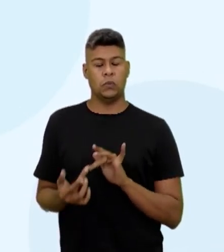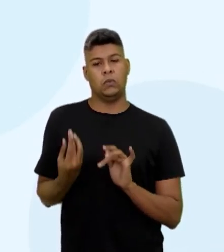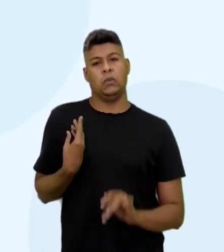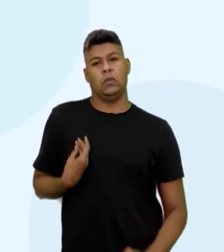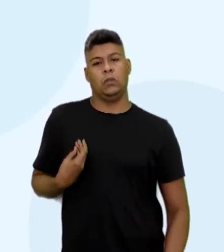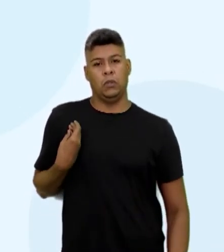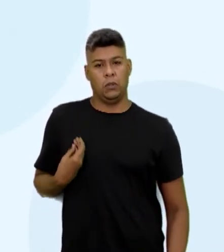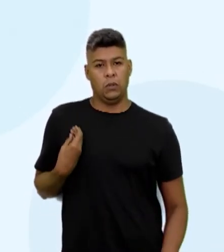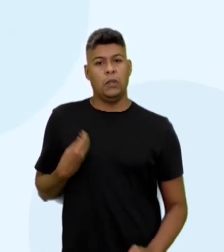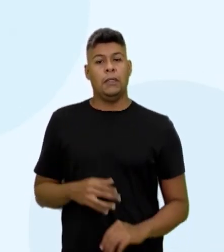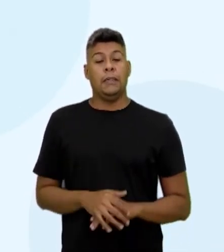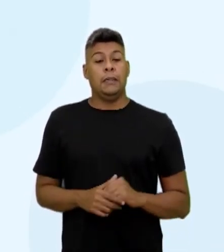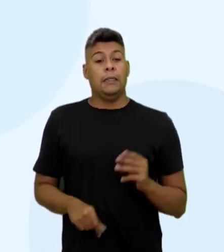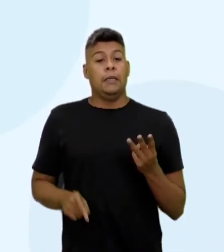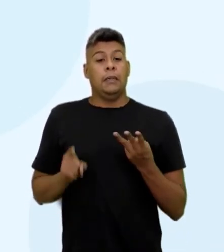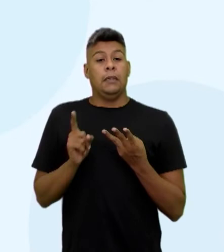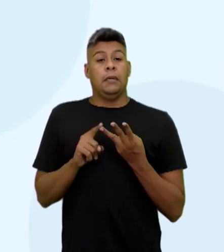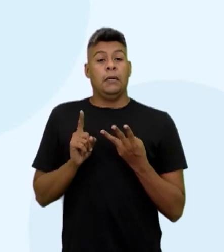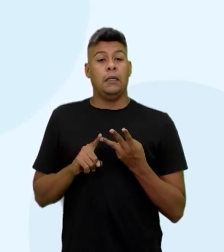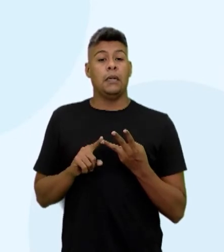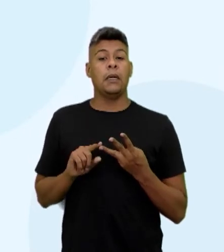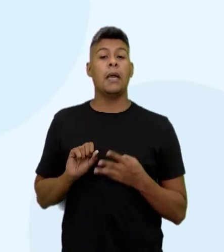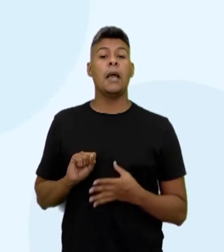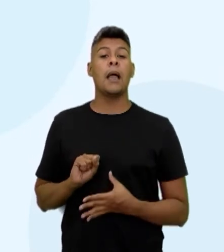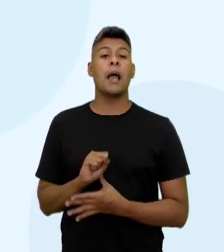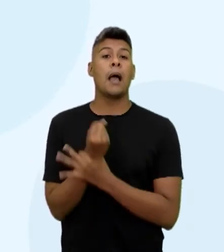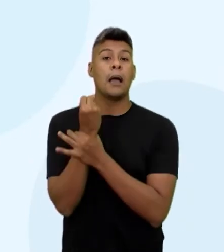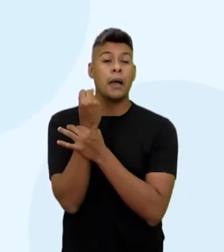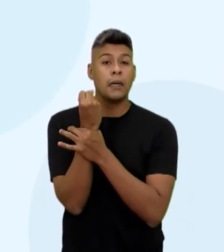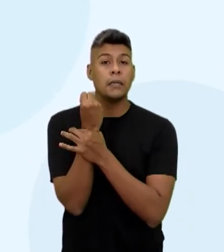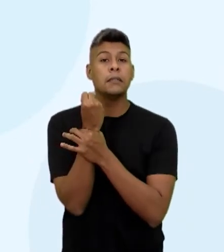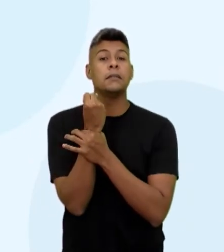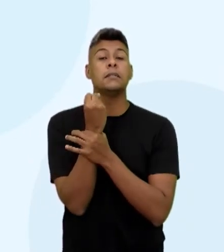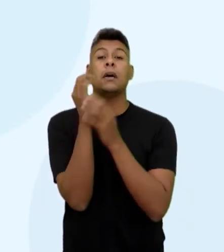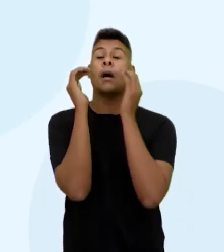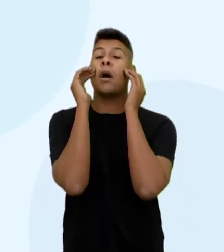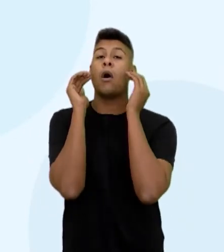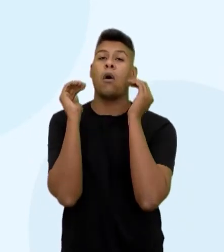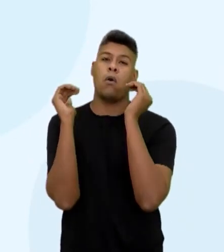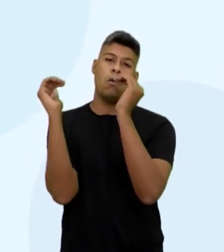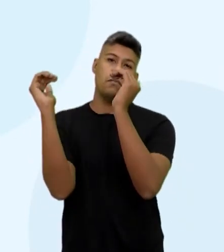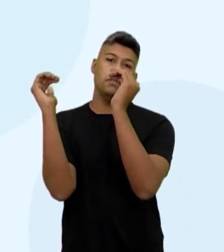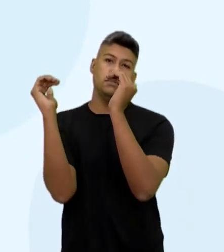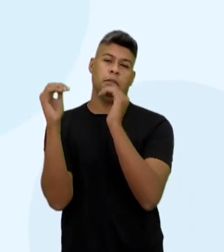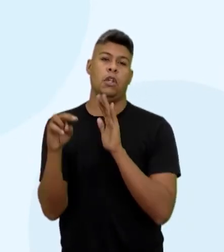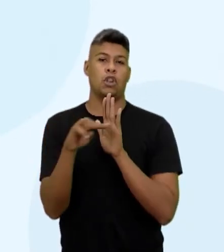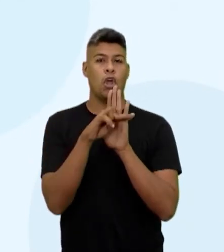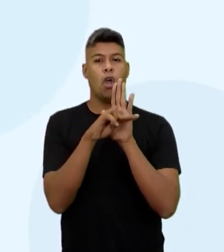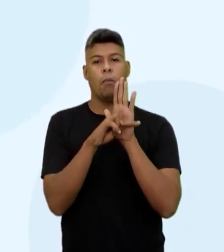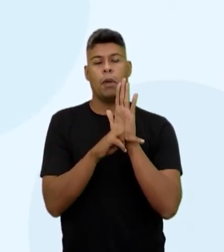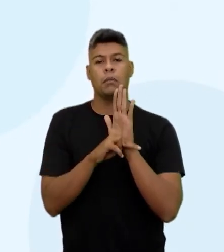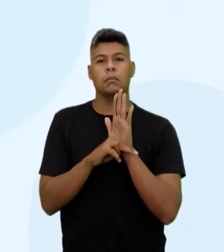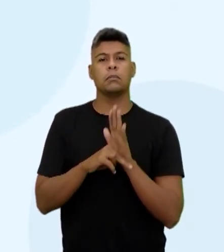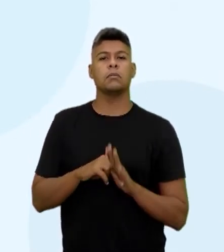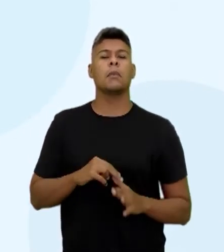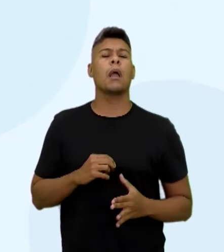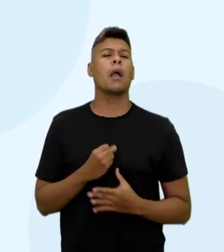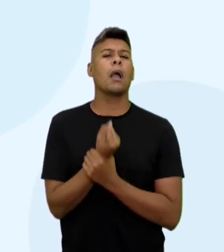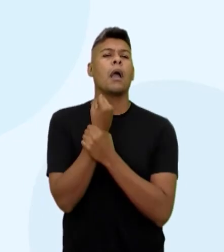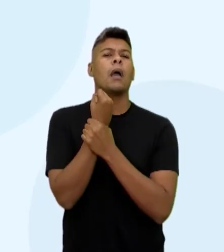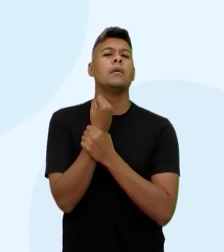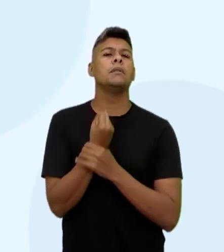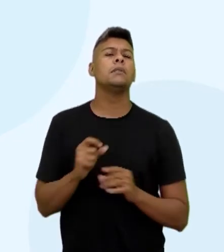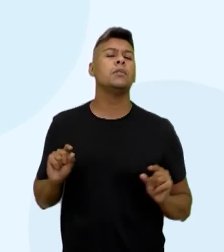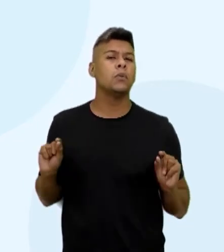Sobrevivência 3 O que garantiria a obediência às normas fundamentais o que